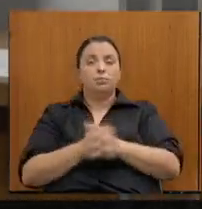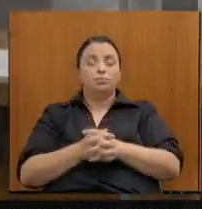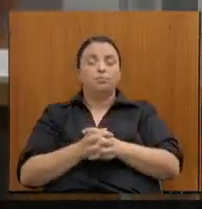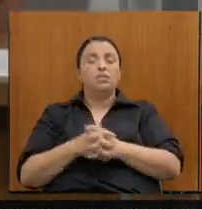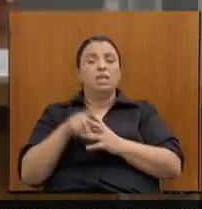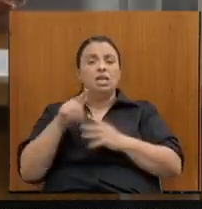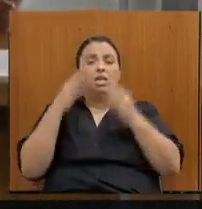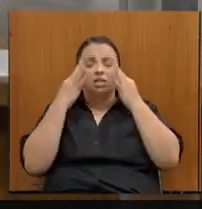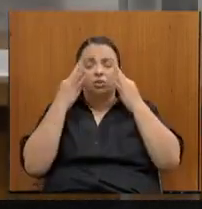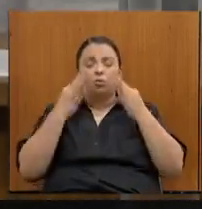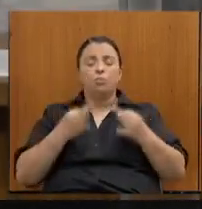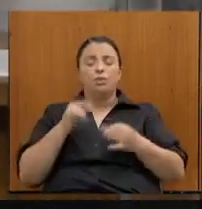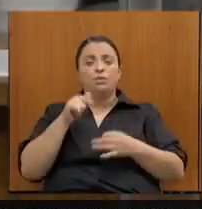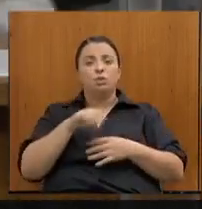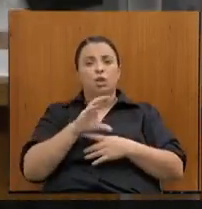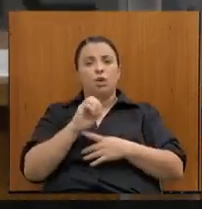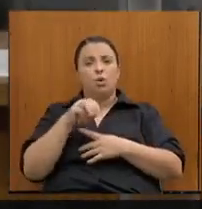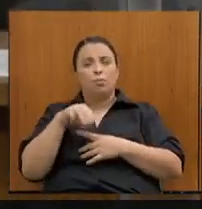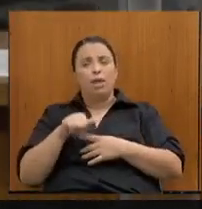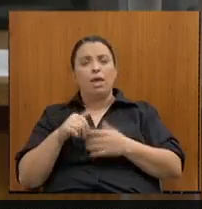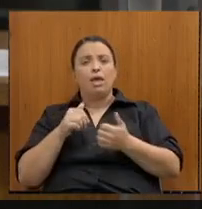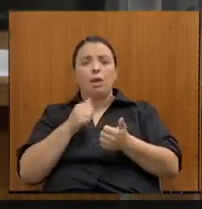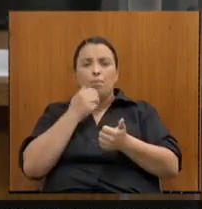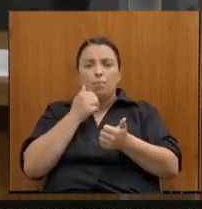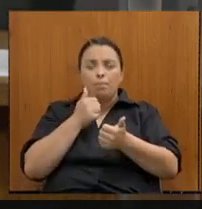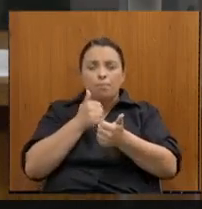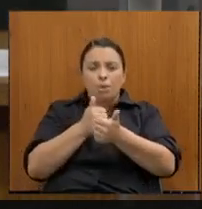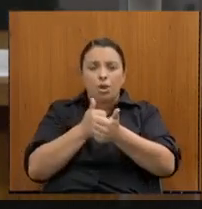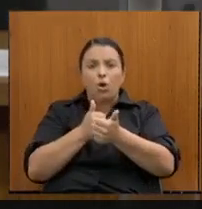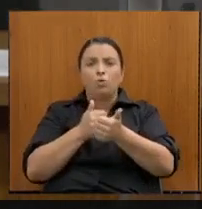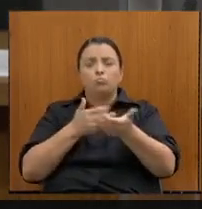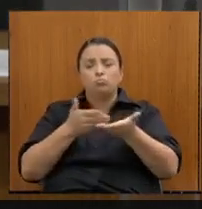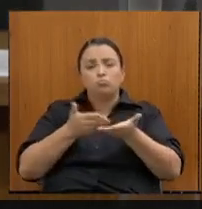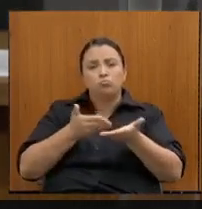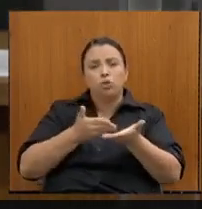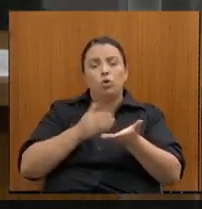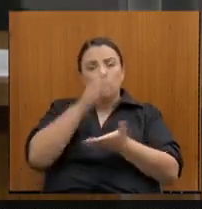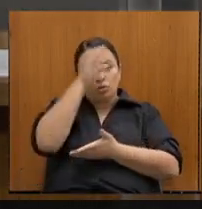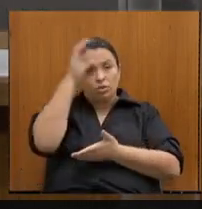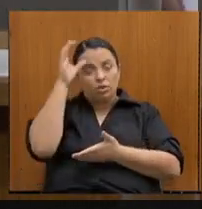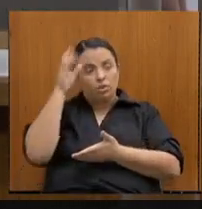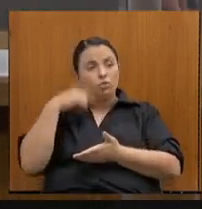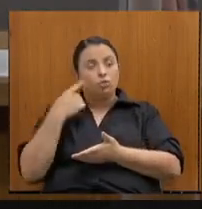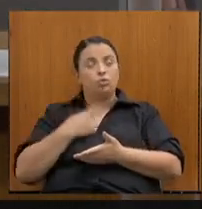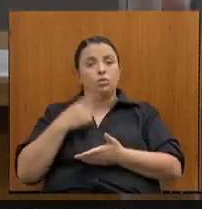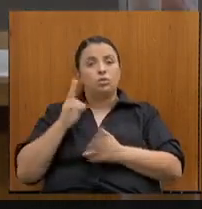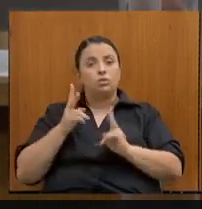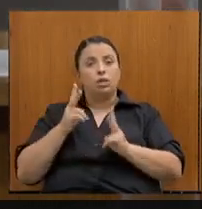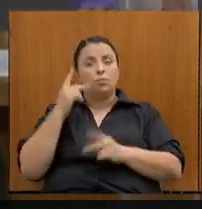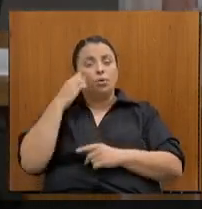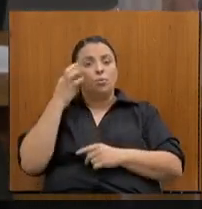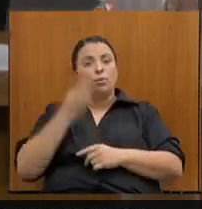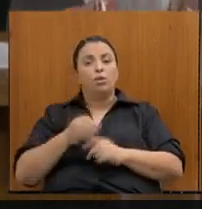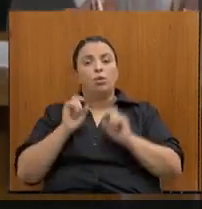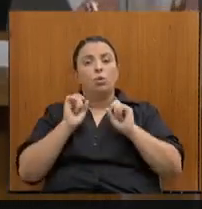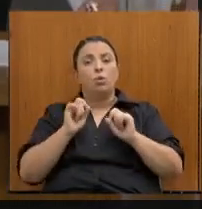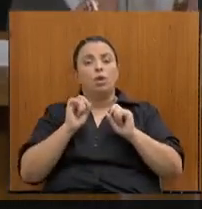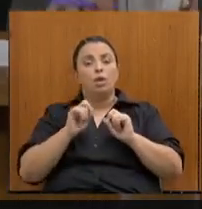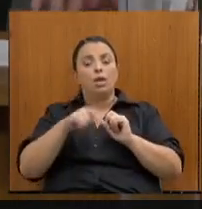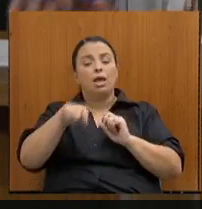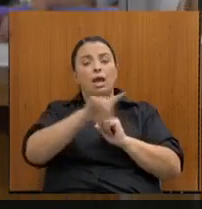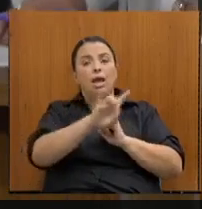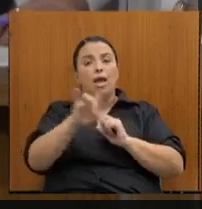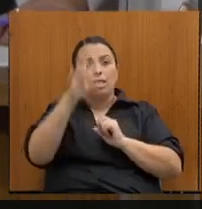entendimento né da comédia dessa proximidade com os clientes a gente sempre entendia o que era necessário E aí o que os clientes